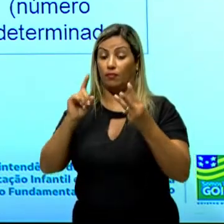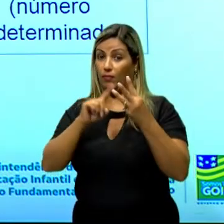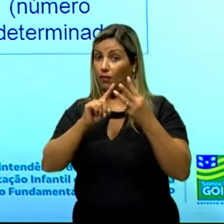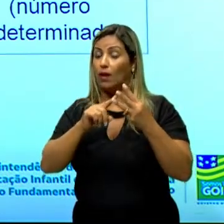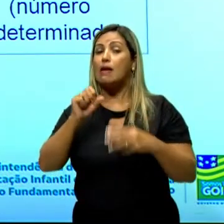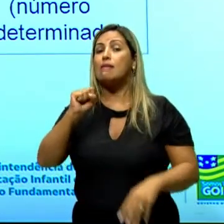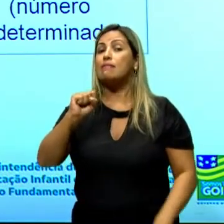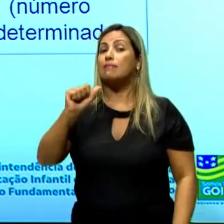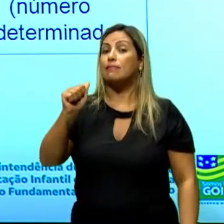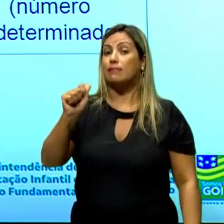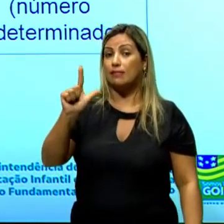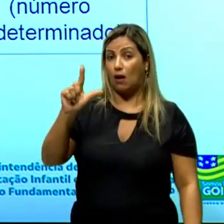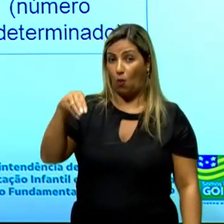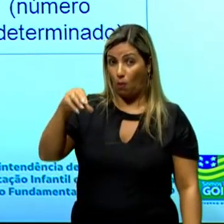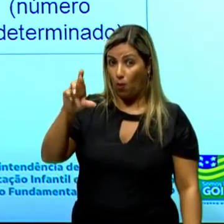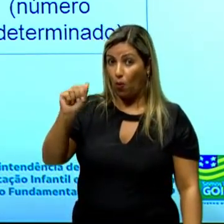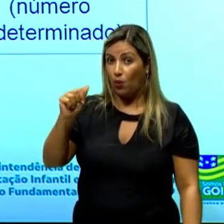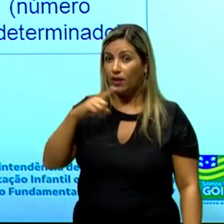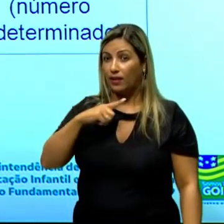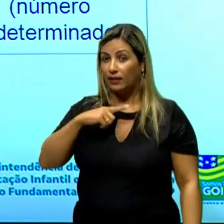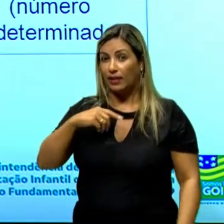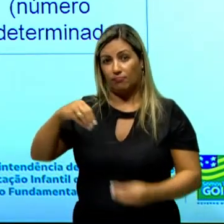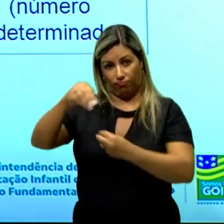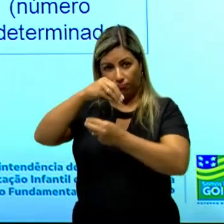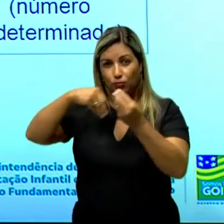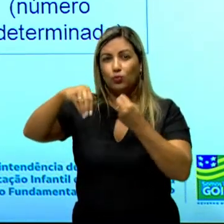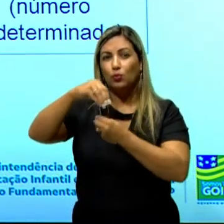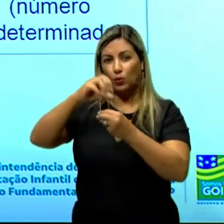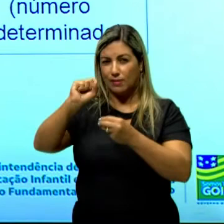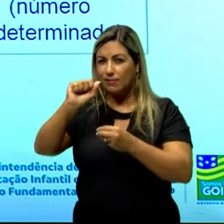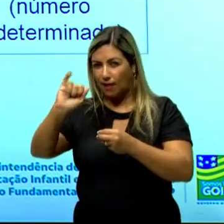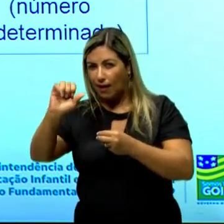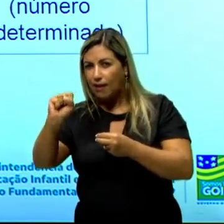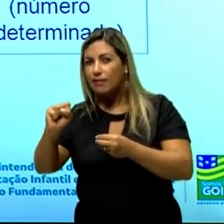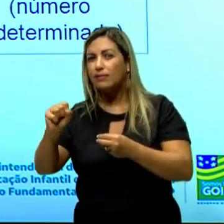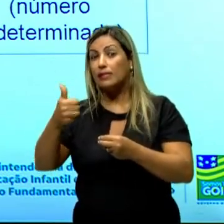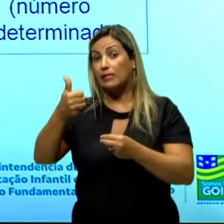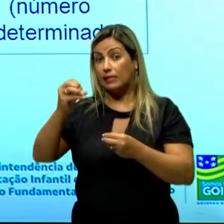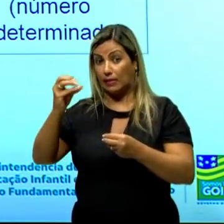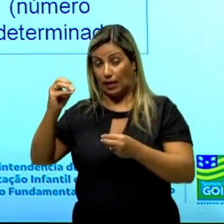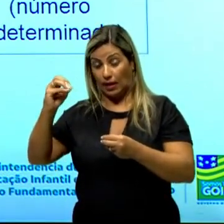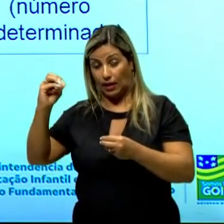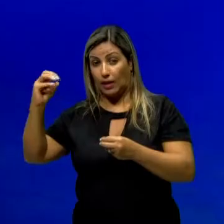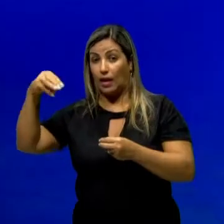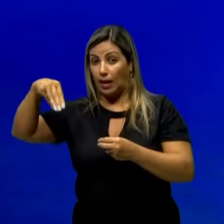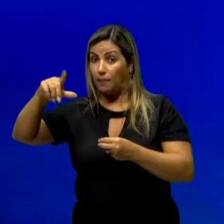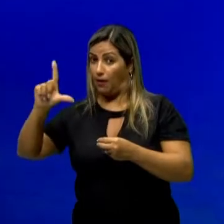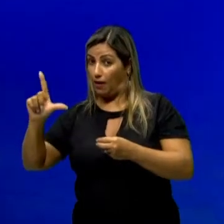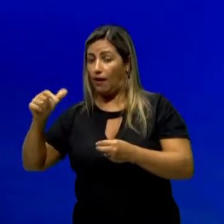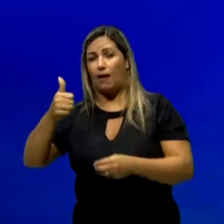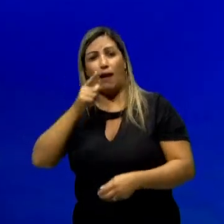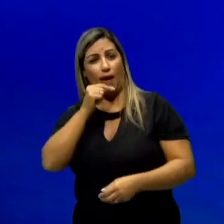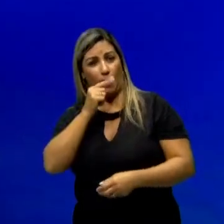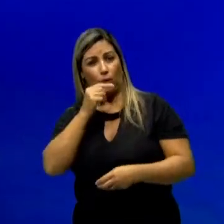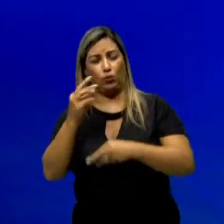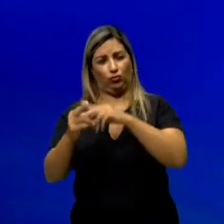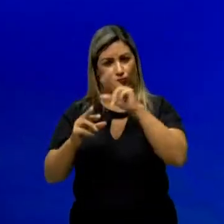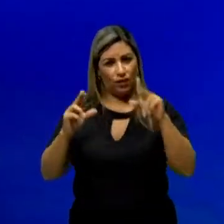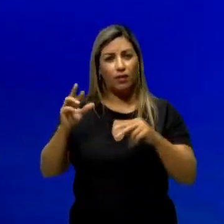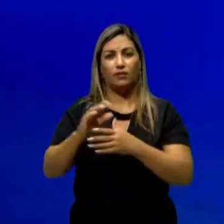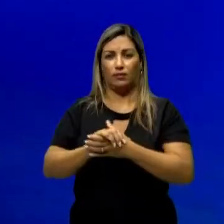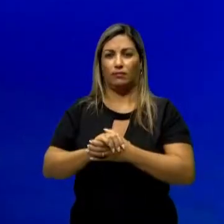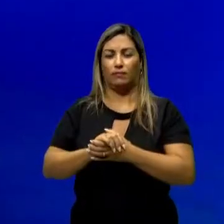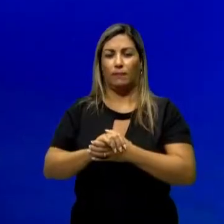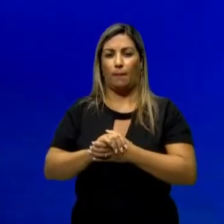tenho algumas gramas de sais variados e 100 ml de água em diferentes proporções. Então